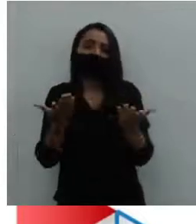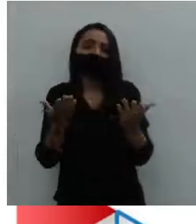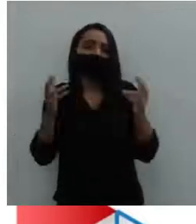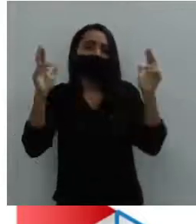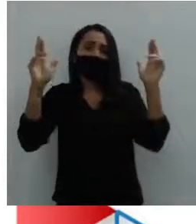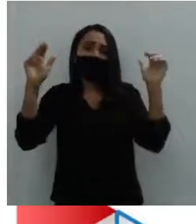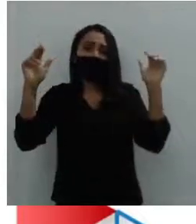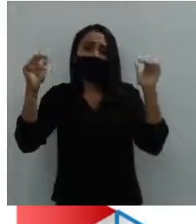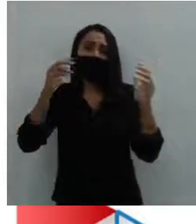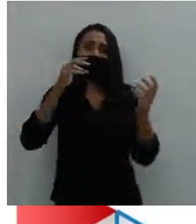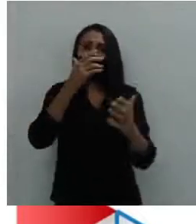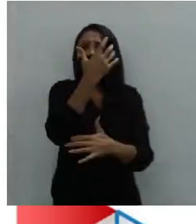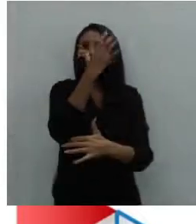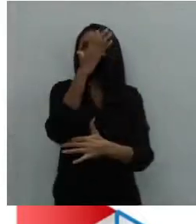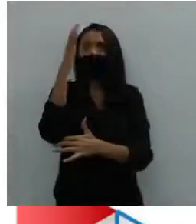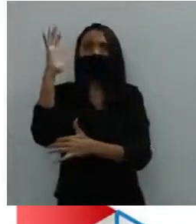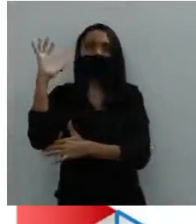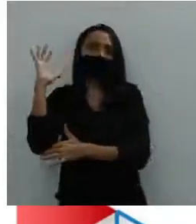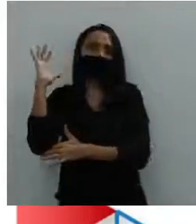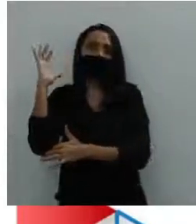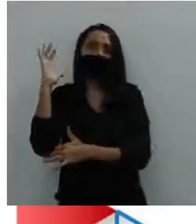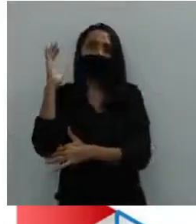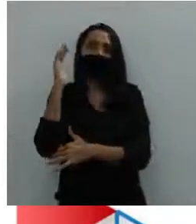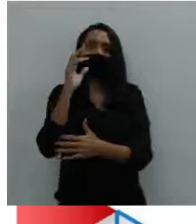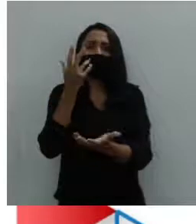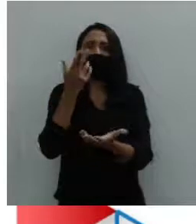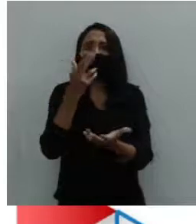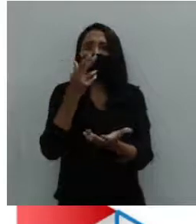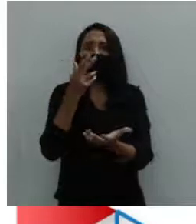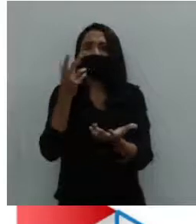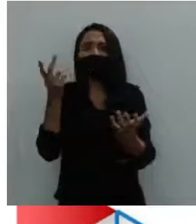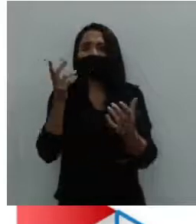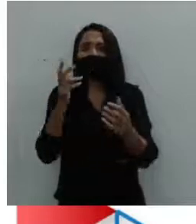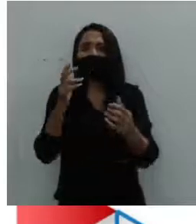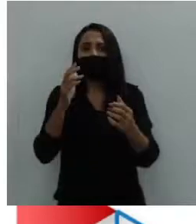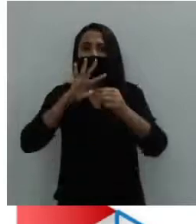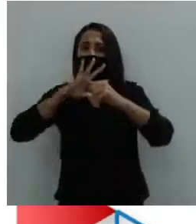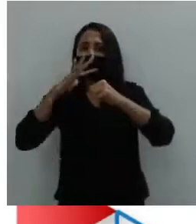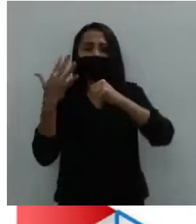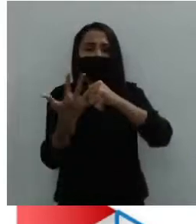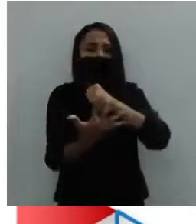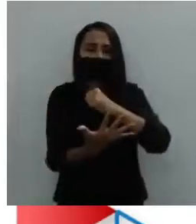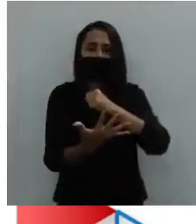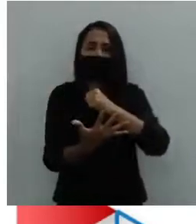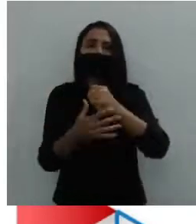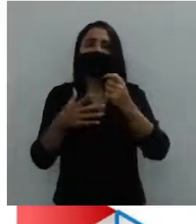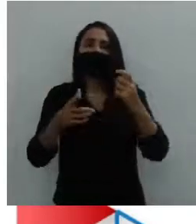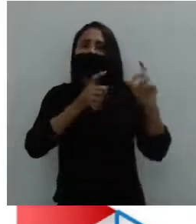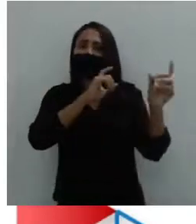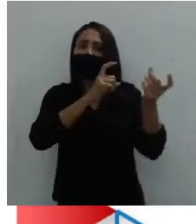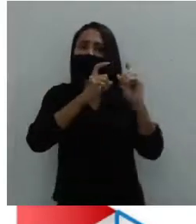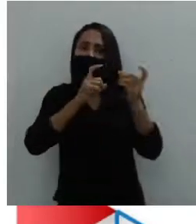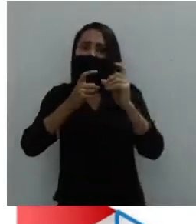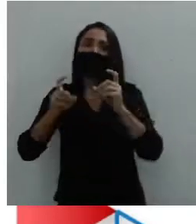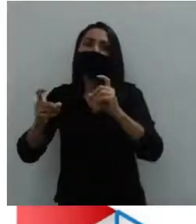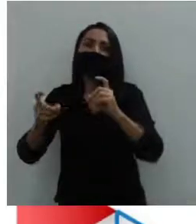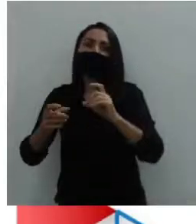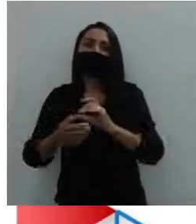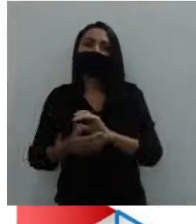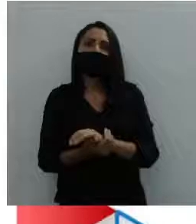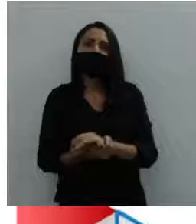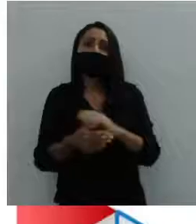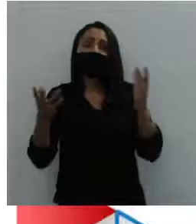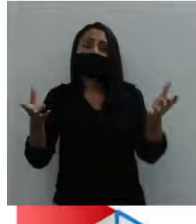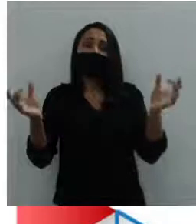meio ambiente, certo? Como outro qualquer, a pandemia, e fazer um debate ou um júri simulado. E